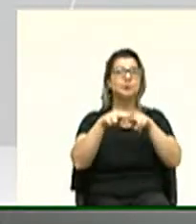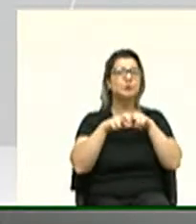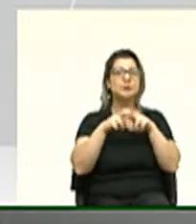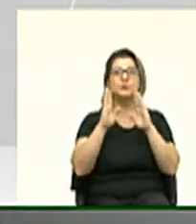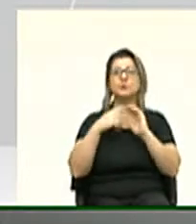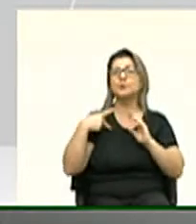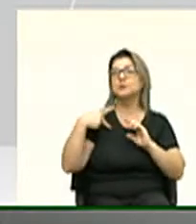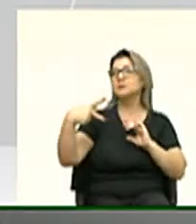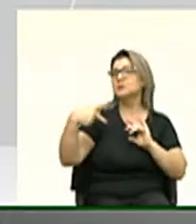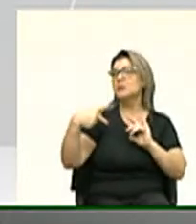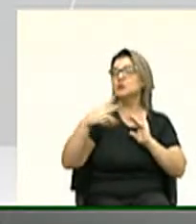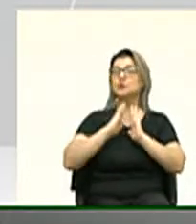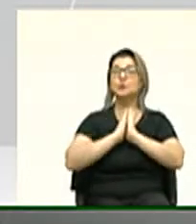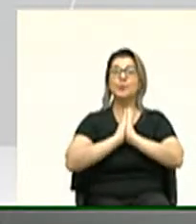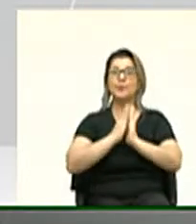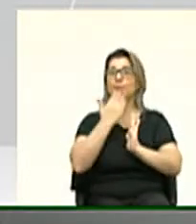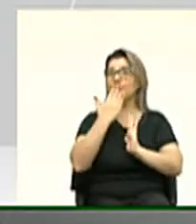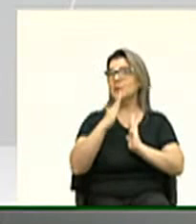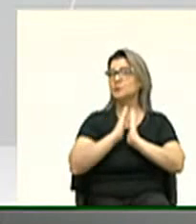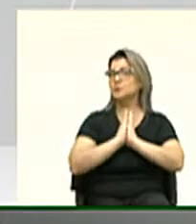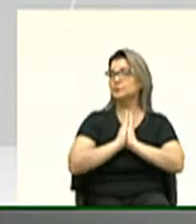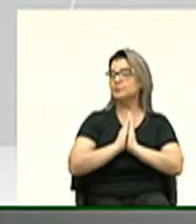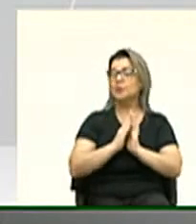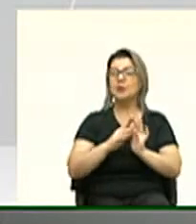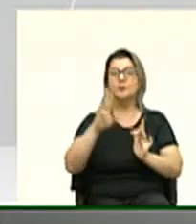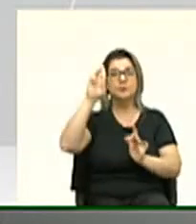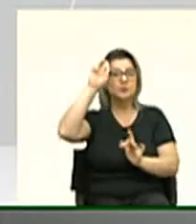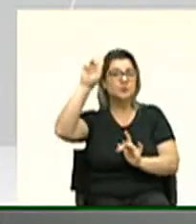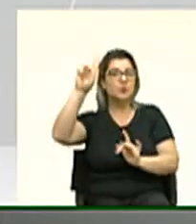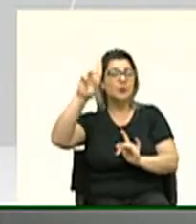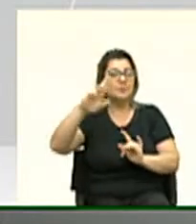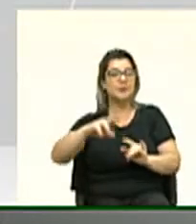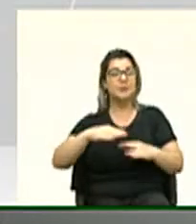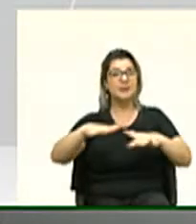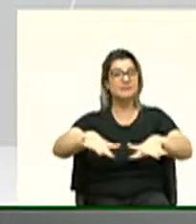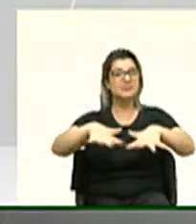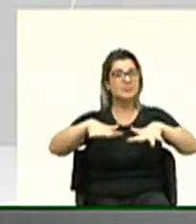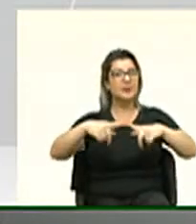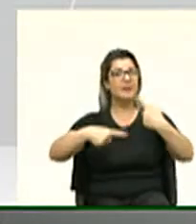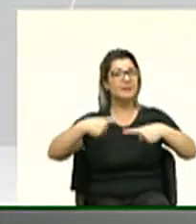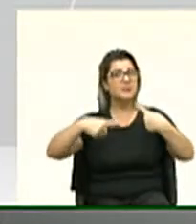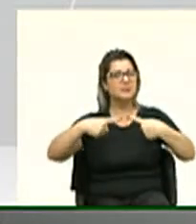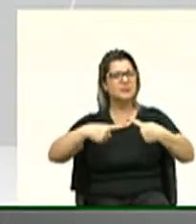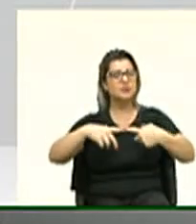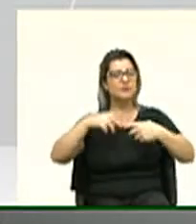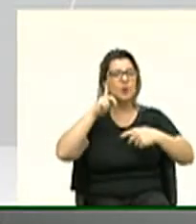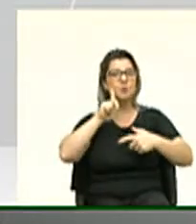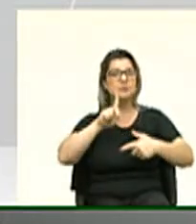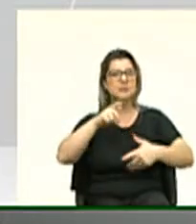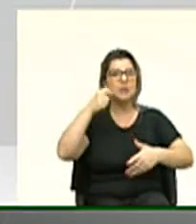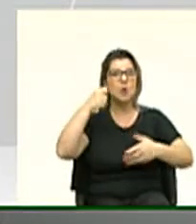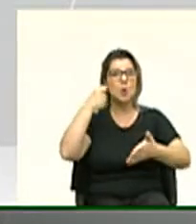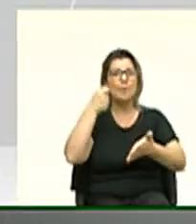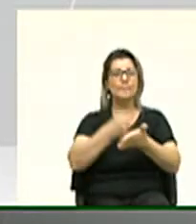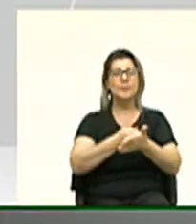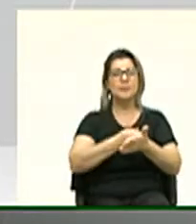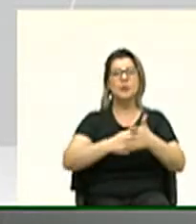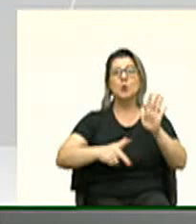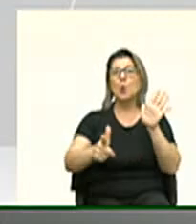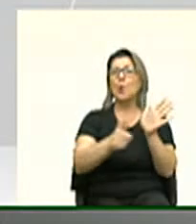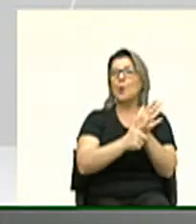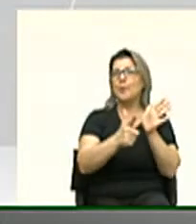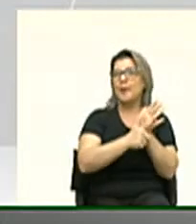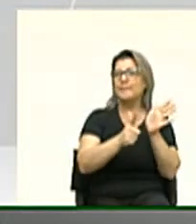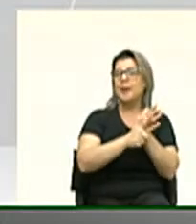vez, eu já fiz segunda-feira para o senhor, para que essa casa possa cumprir o seu papel de participar, de contribuir, de